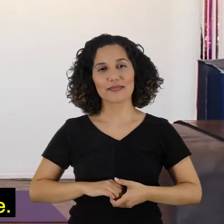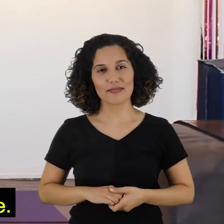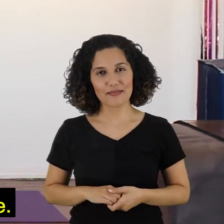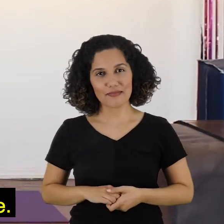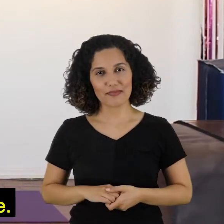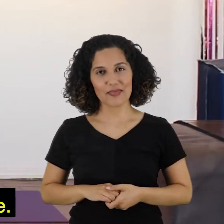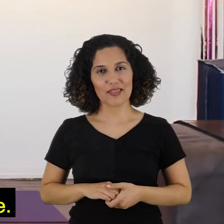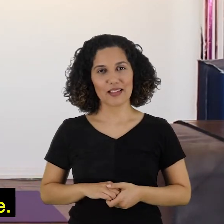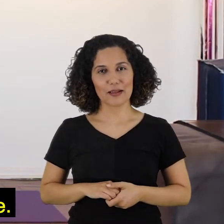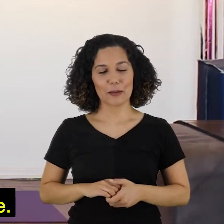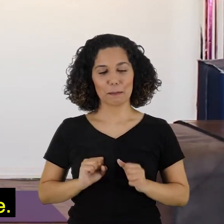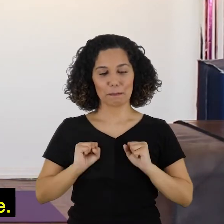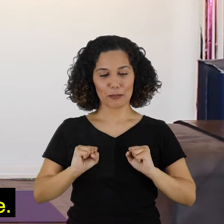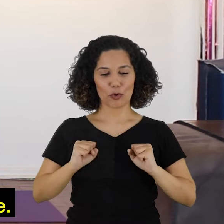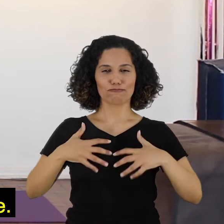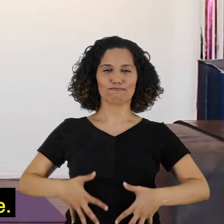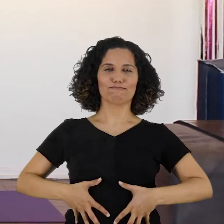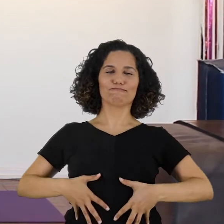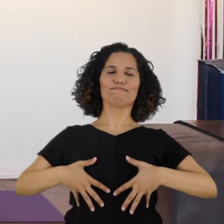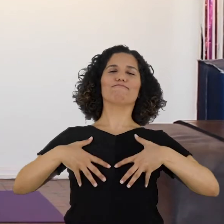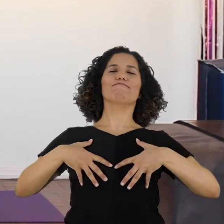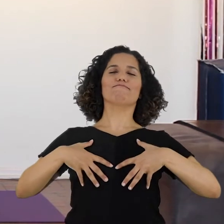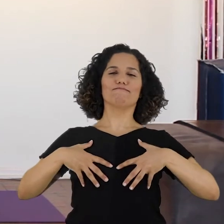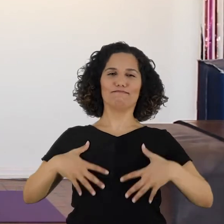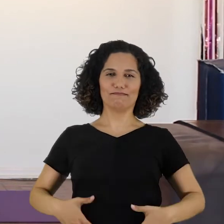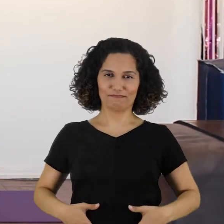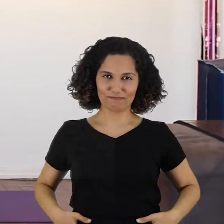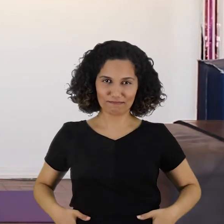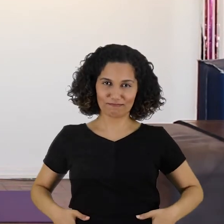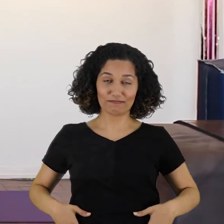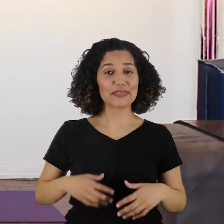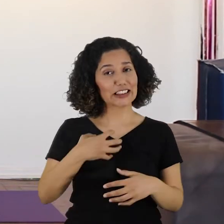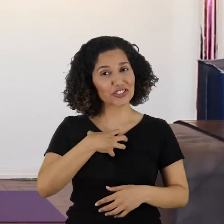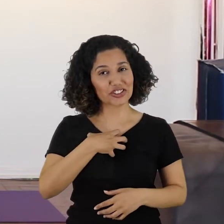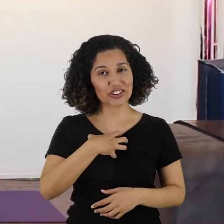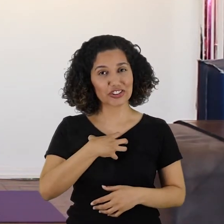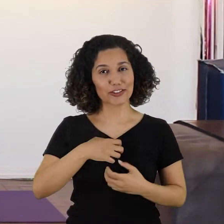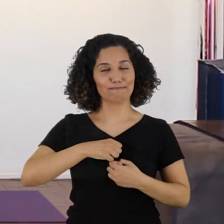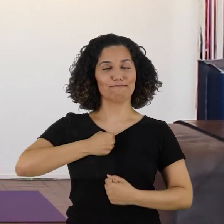Pode trazer o quadril um pouquinho mais para frente, sente esse alongamento.